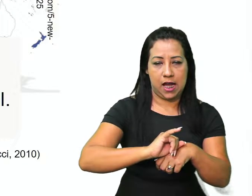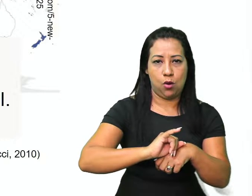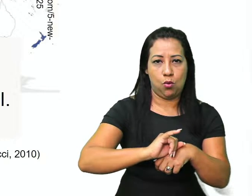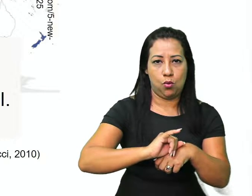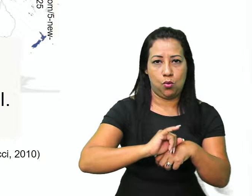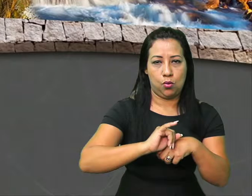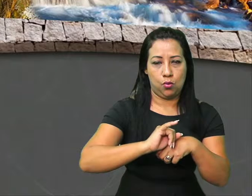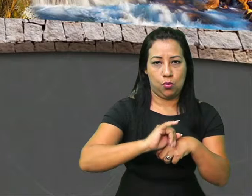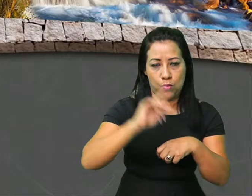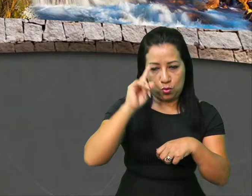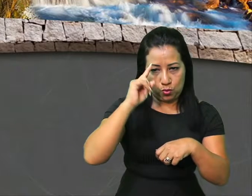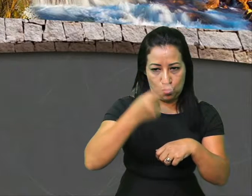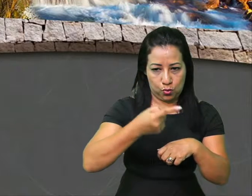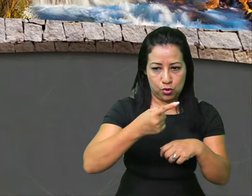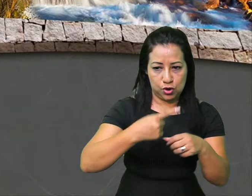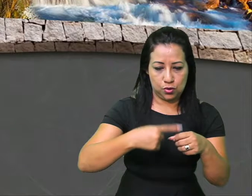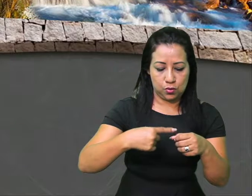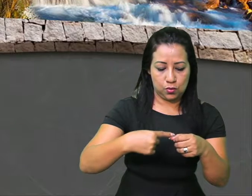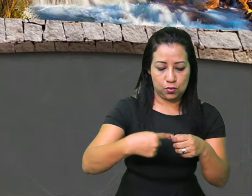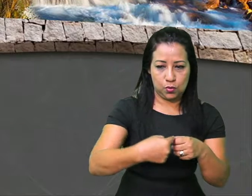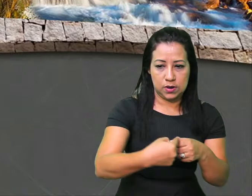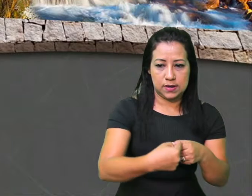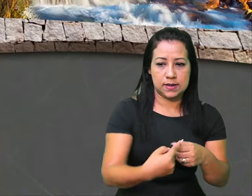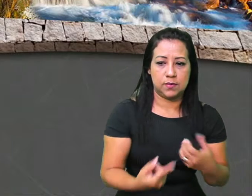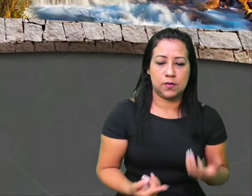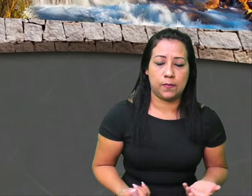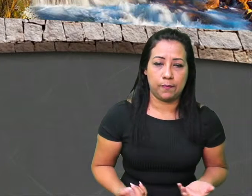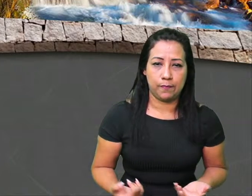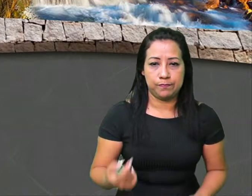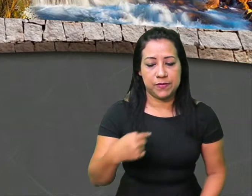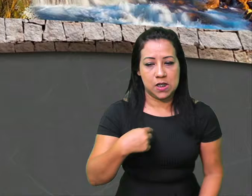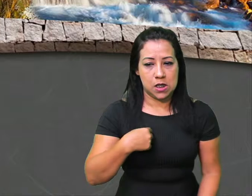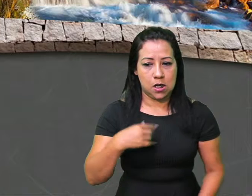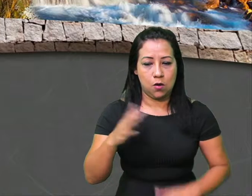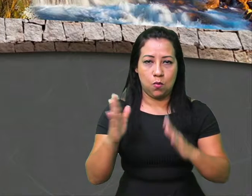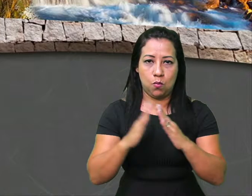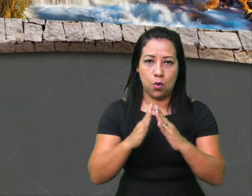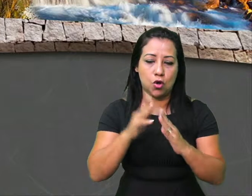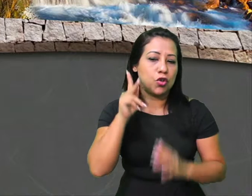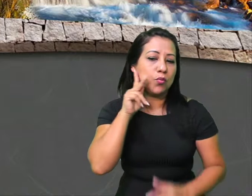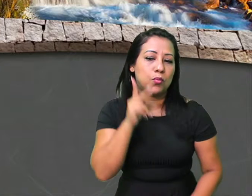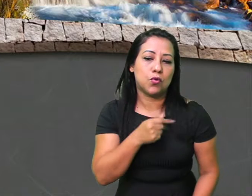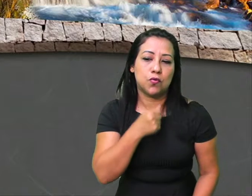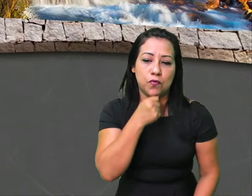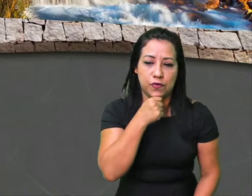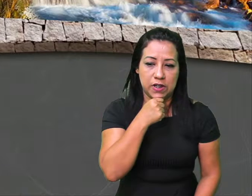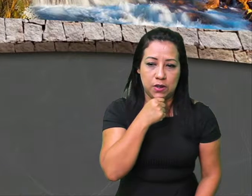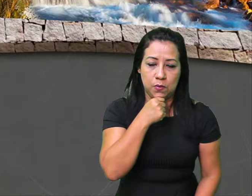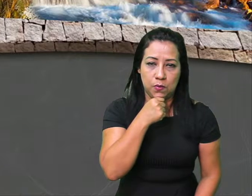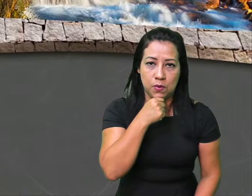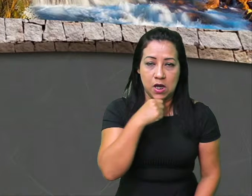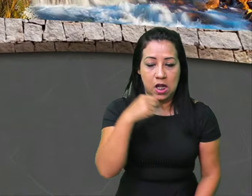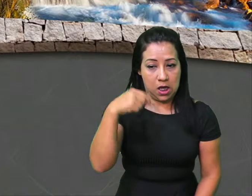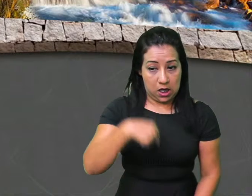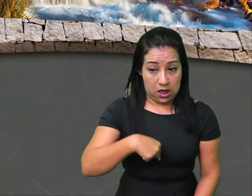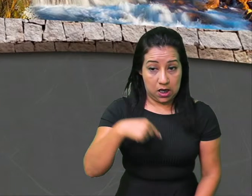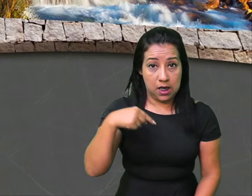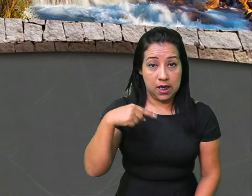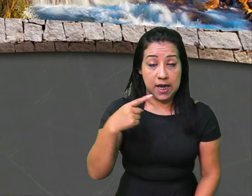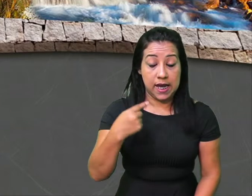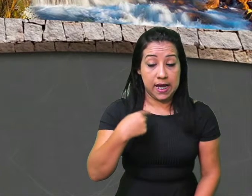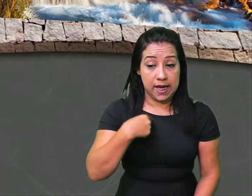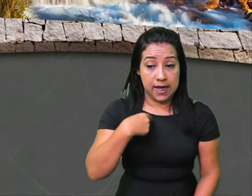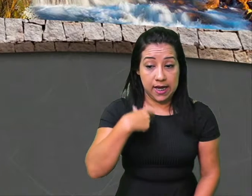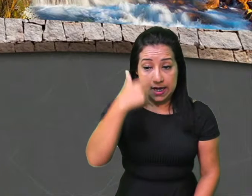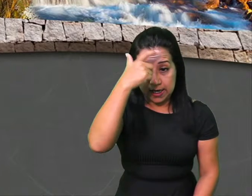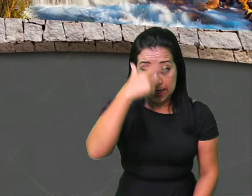Se eu moro na cidade como eu moro, em Porto Velho, eu sou um cidadão urbano. Mas se eu